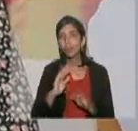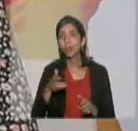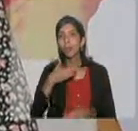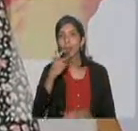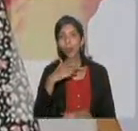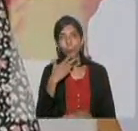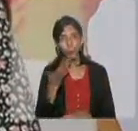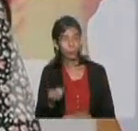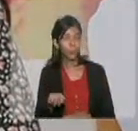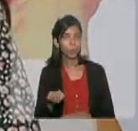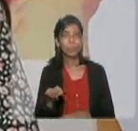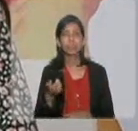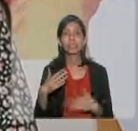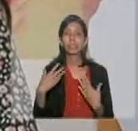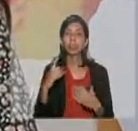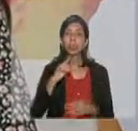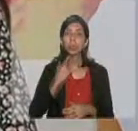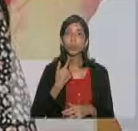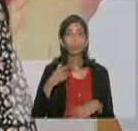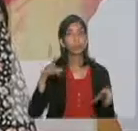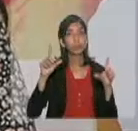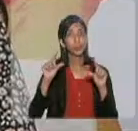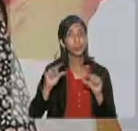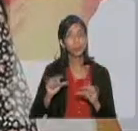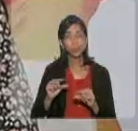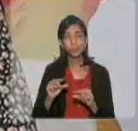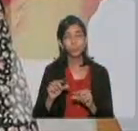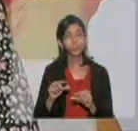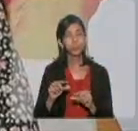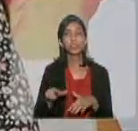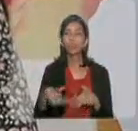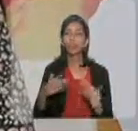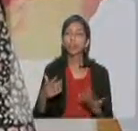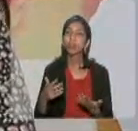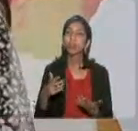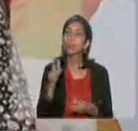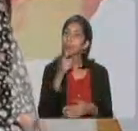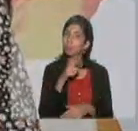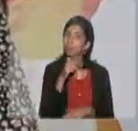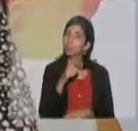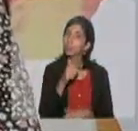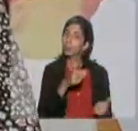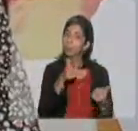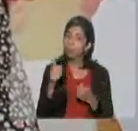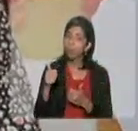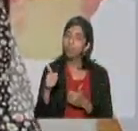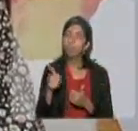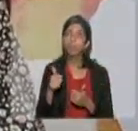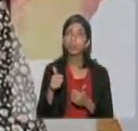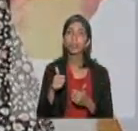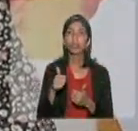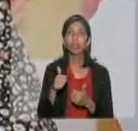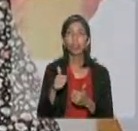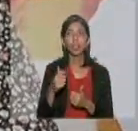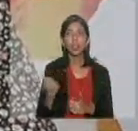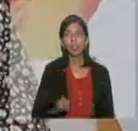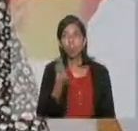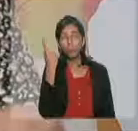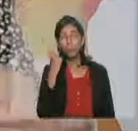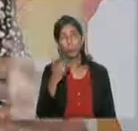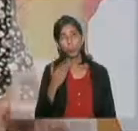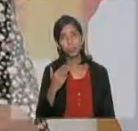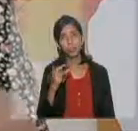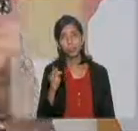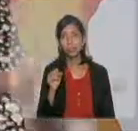criança só come fruta, e aí a sujeira acaba sendo um pouquinho menor. Então, você acaba conseguindo, né, conciliar pelo menos essa